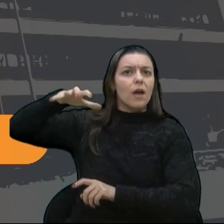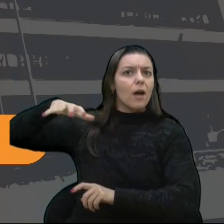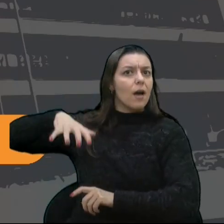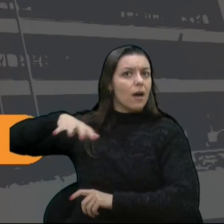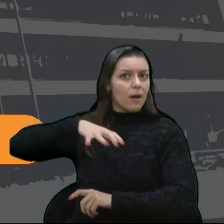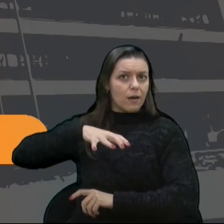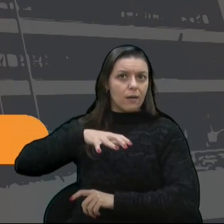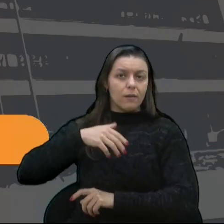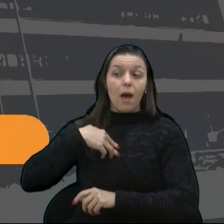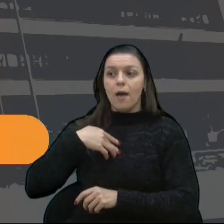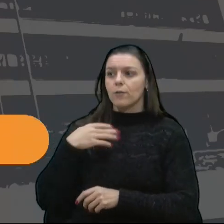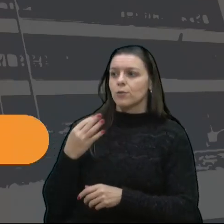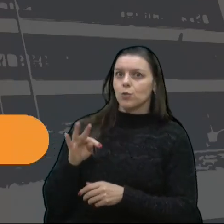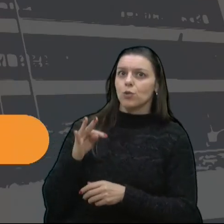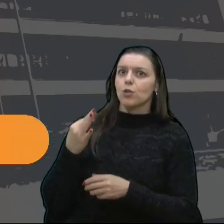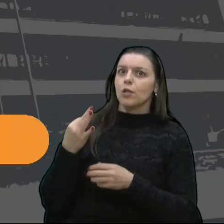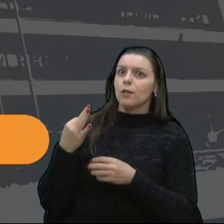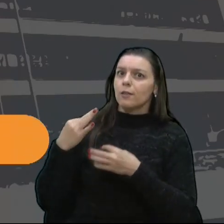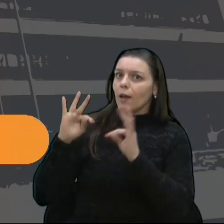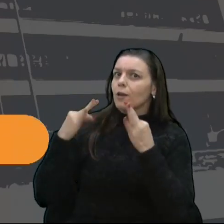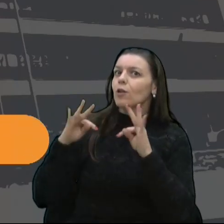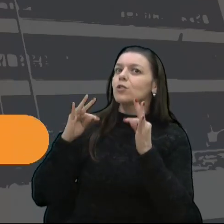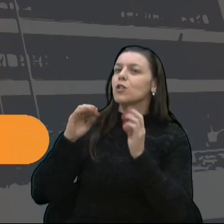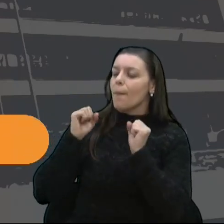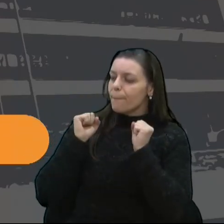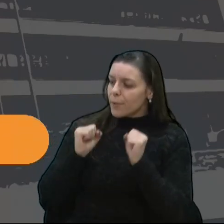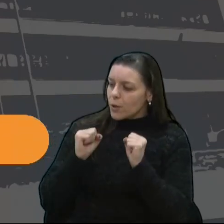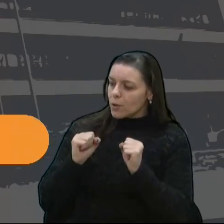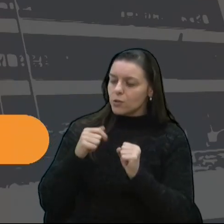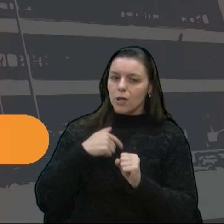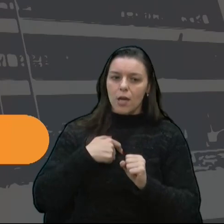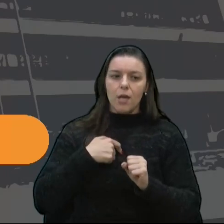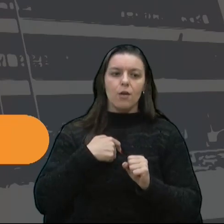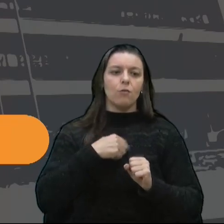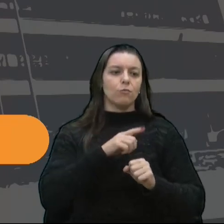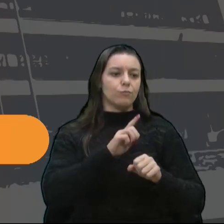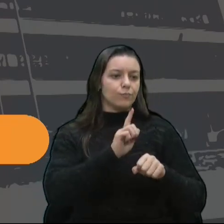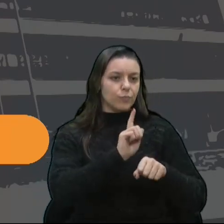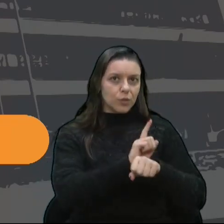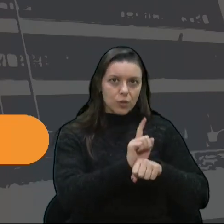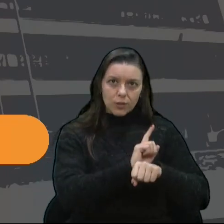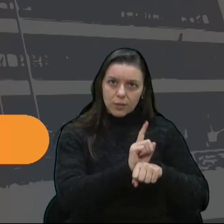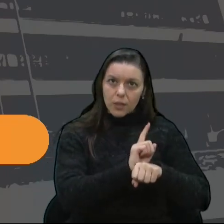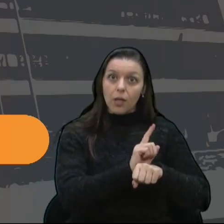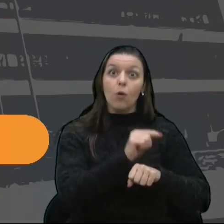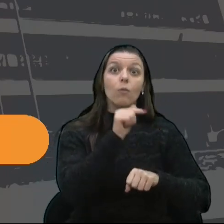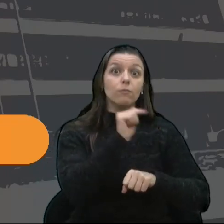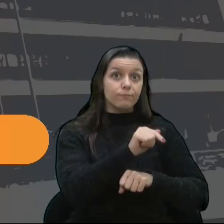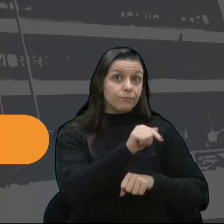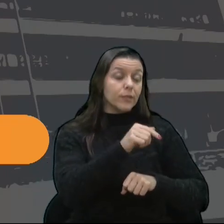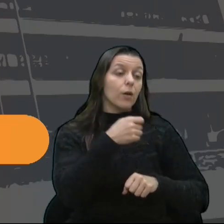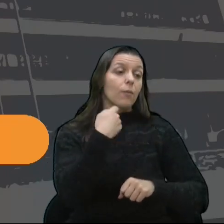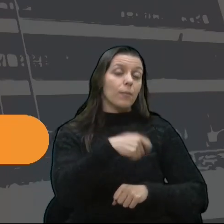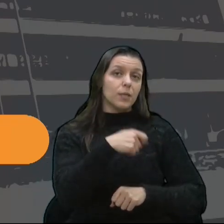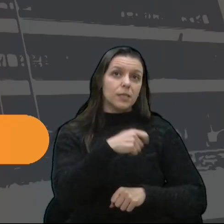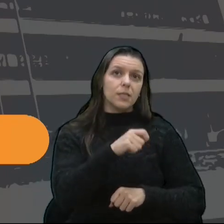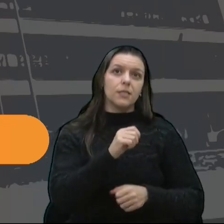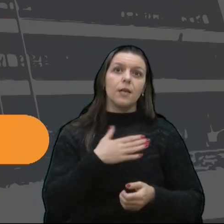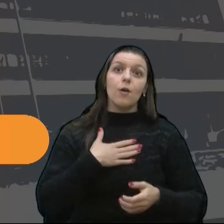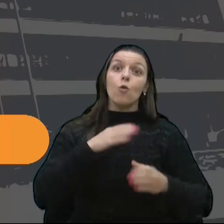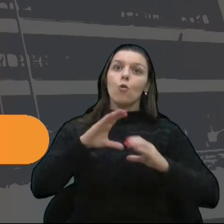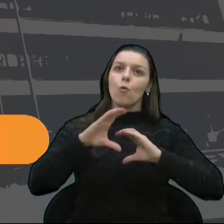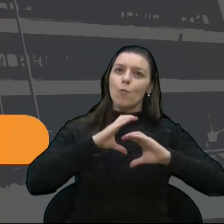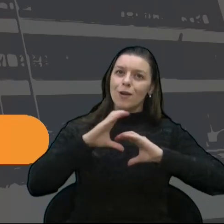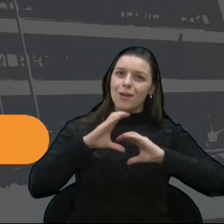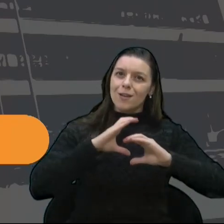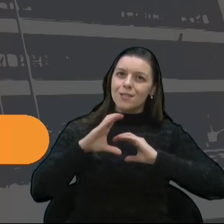Eu sou de tecnologia, você pode fazer isso. Eu sou de gestão, isso é muito necessário. Eu sou de